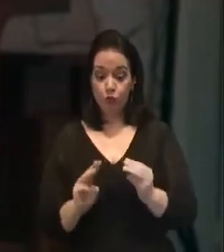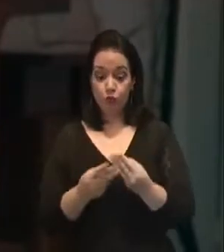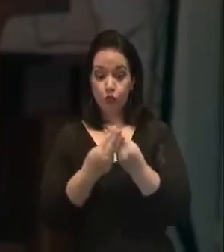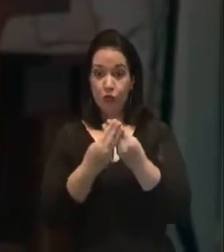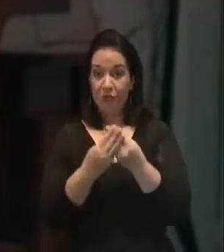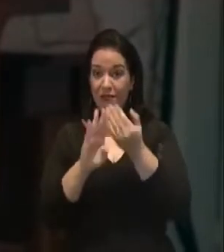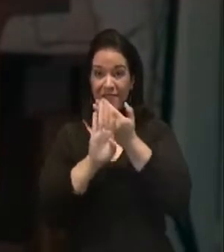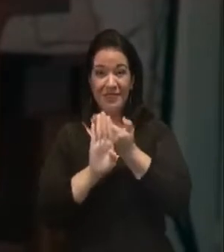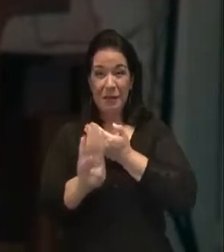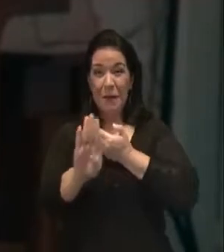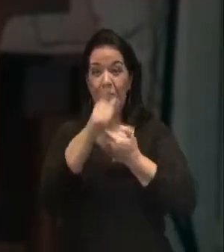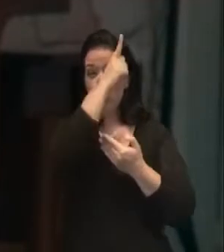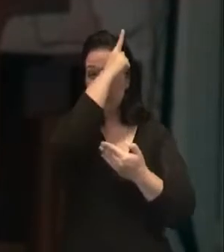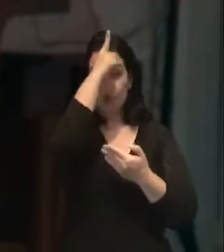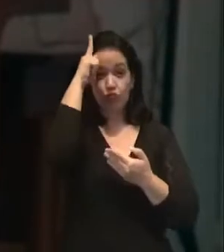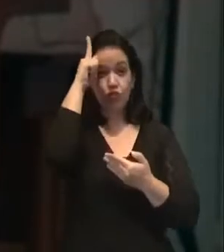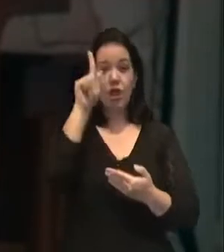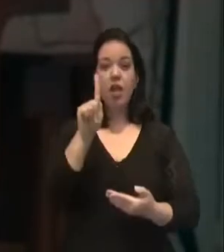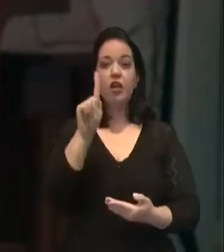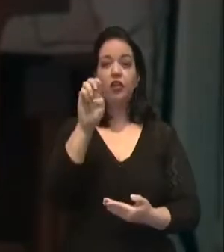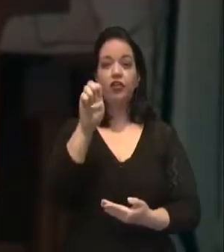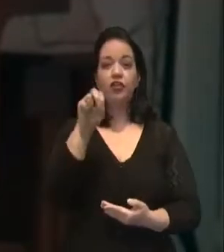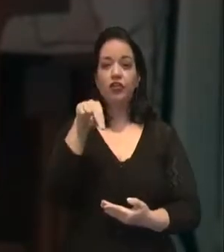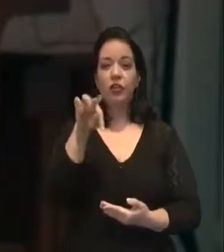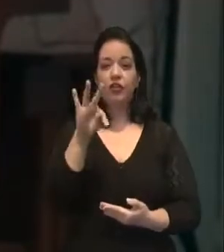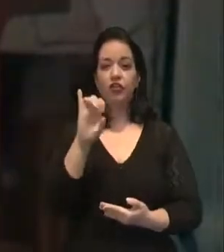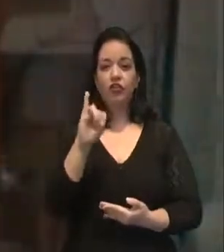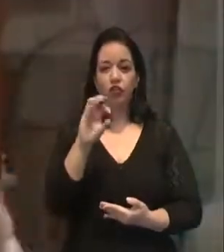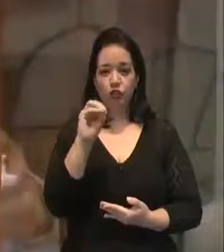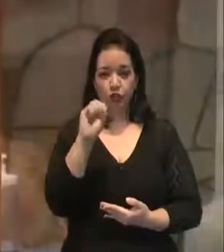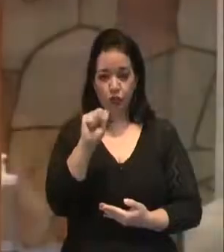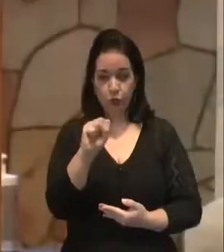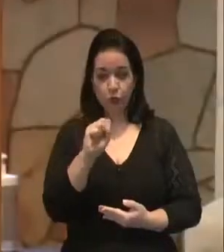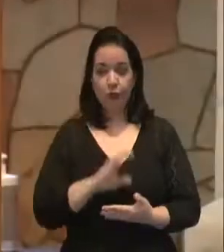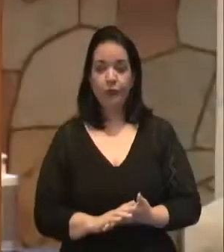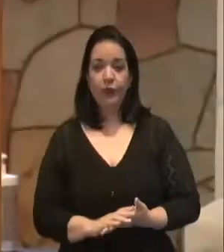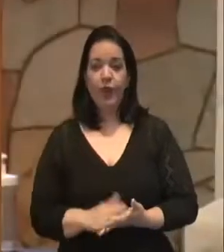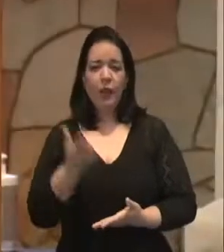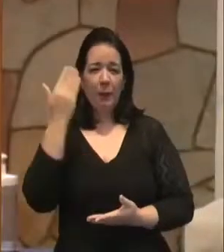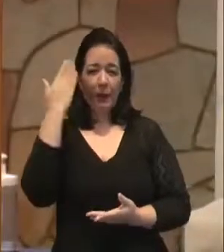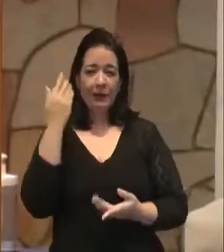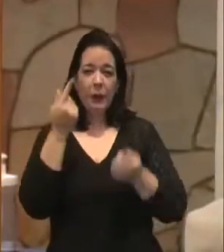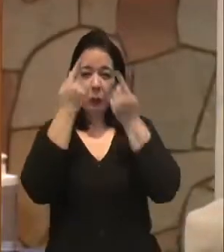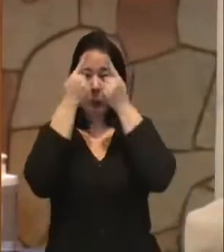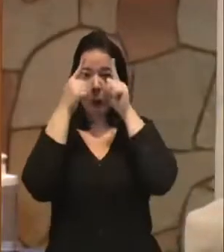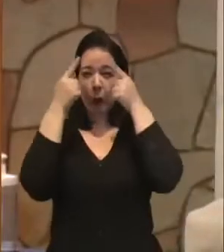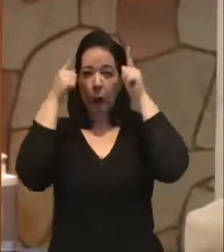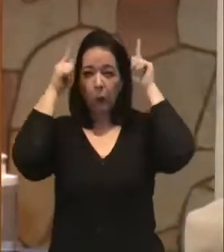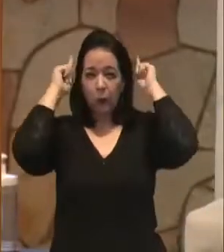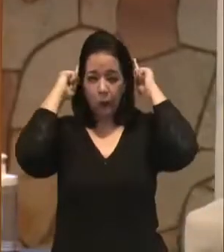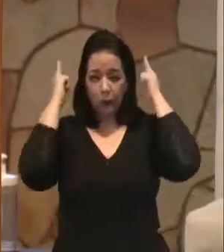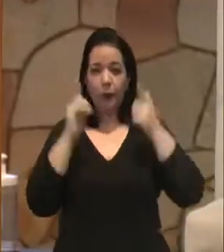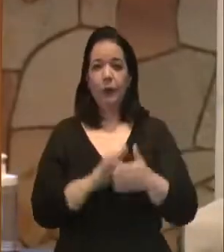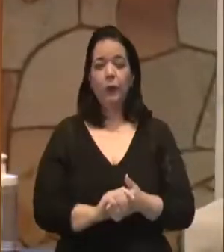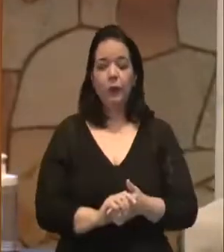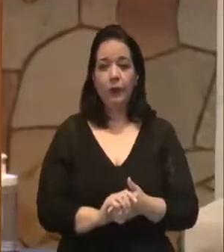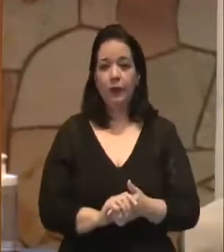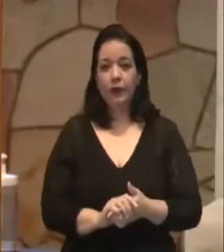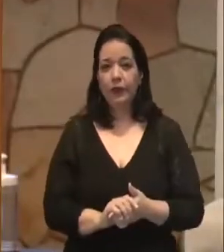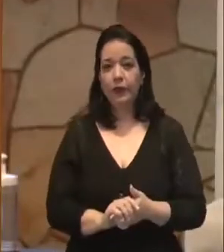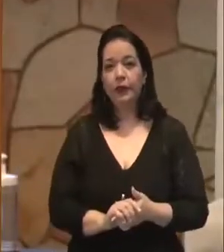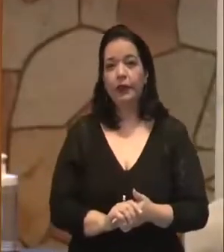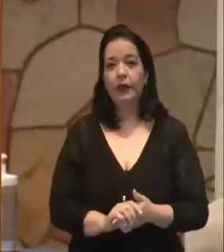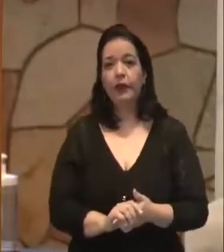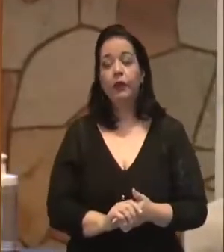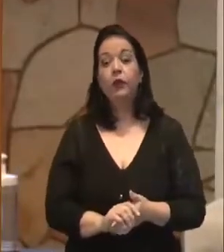tempo, os gregos, cuja cultura era reforçada pelo Império Romano, que os admiravam, os gregos